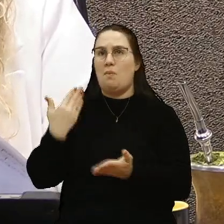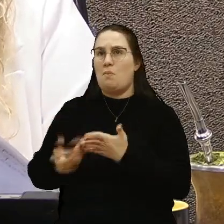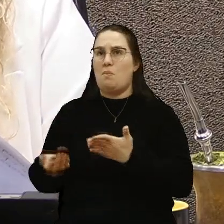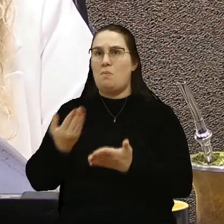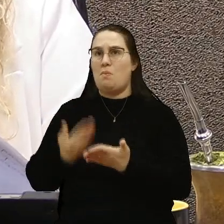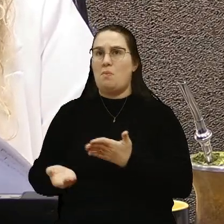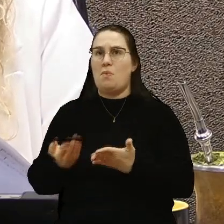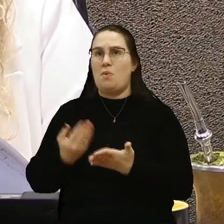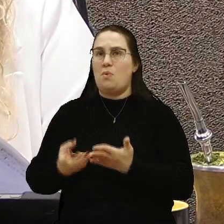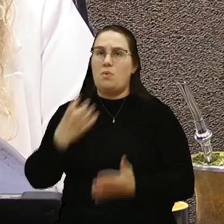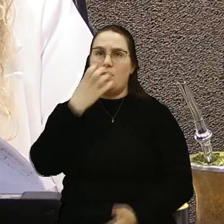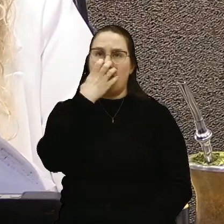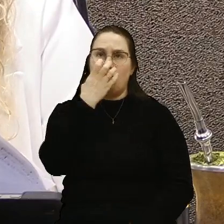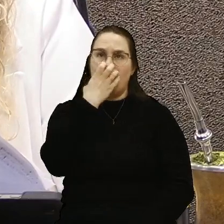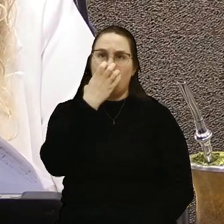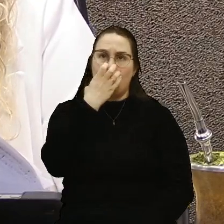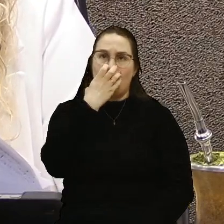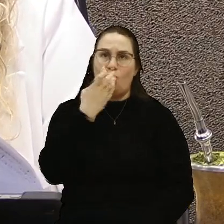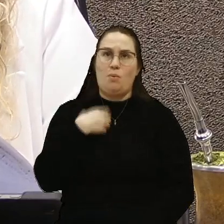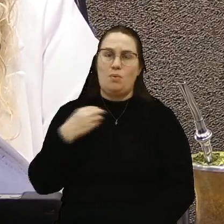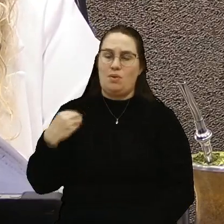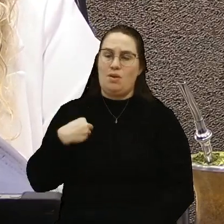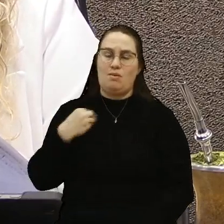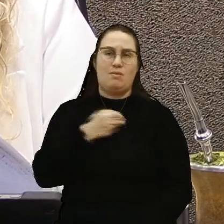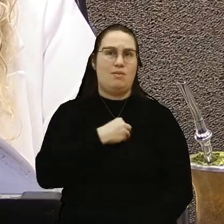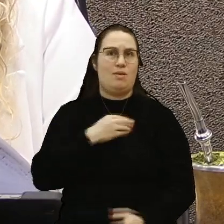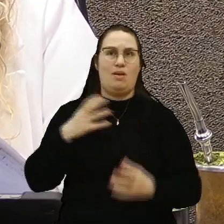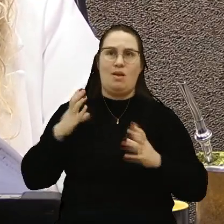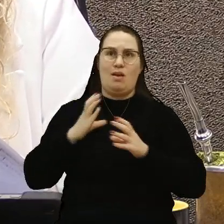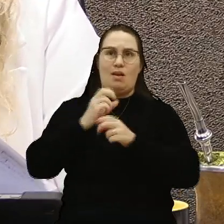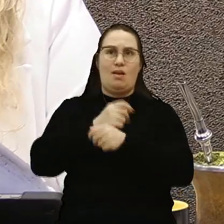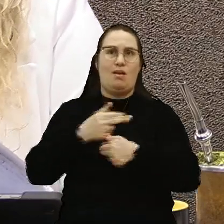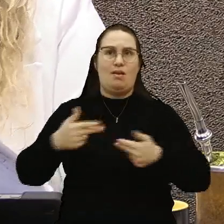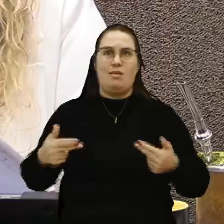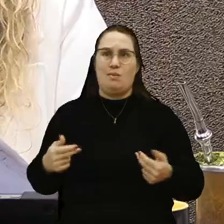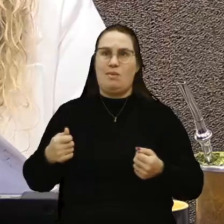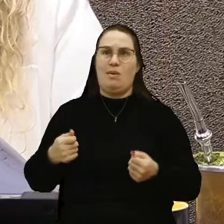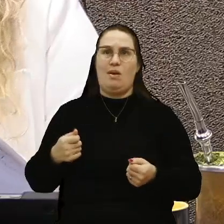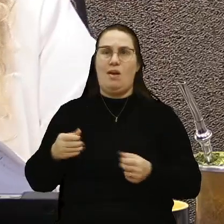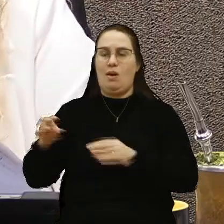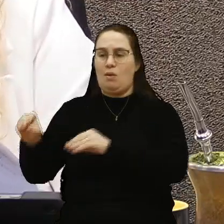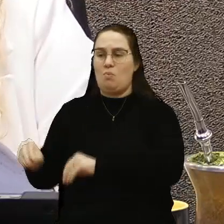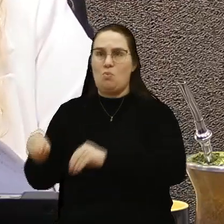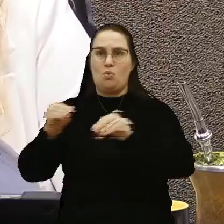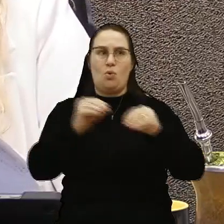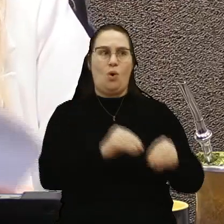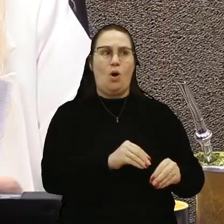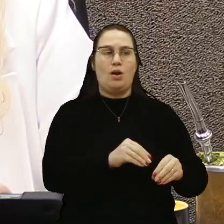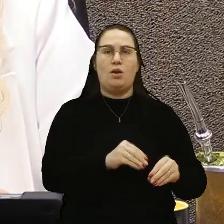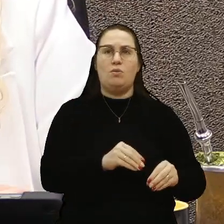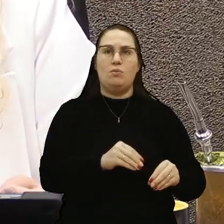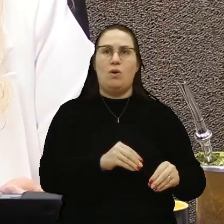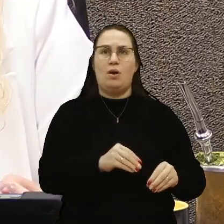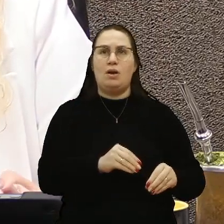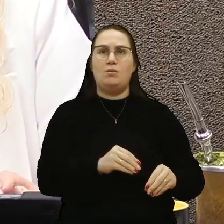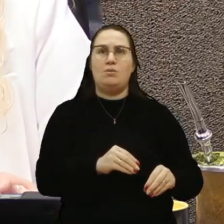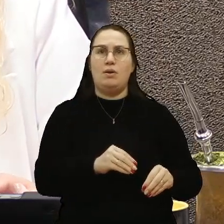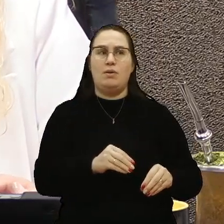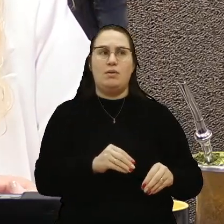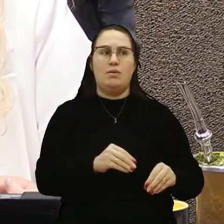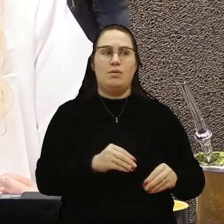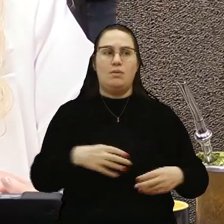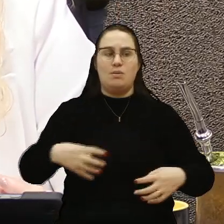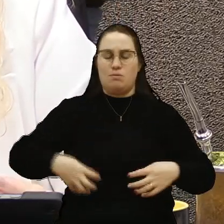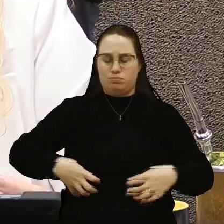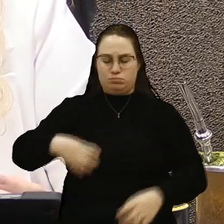chai porque a medicina animal não permite transfusão de órgãos. Isso ainda não está na legislação e